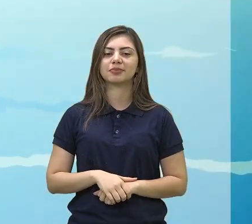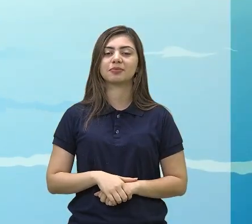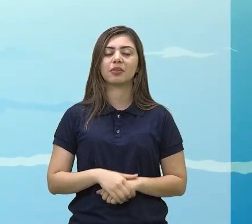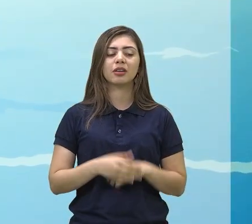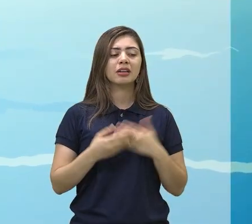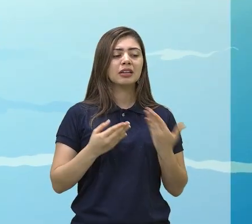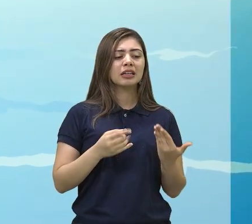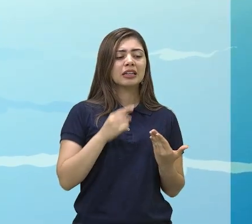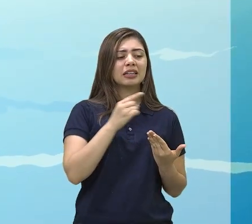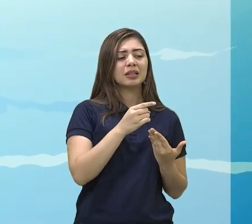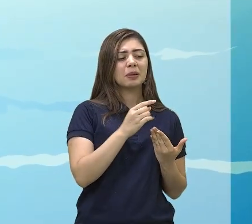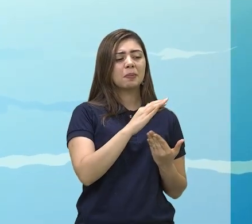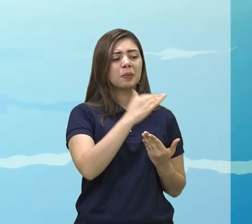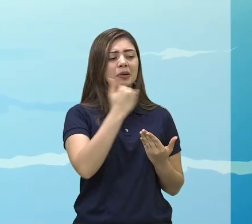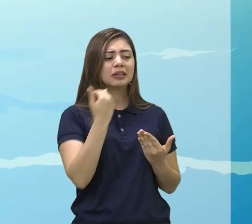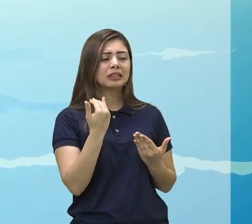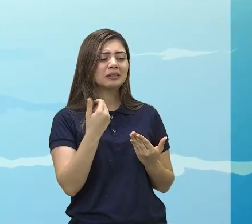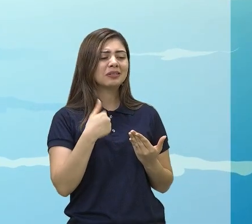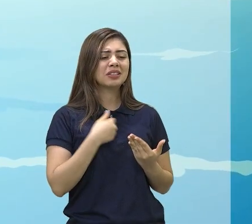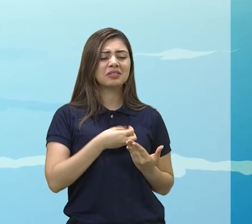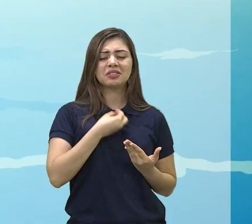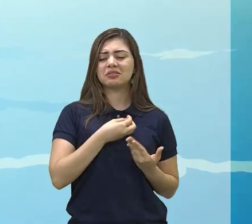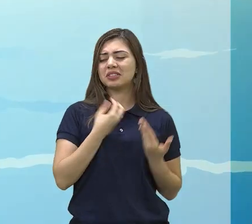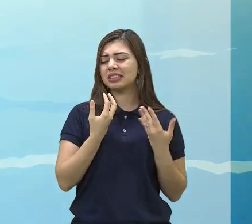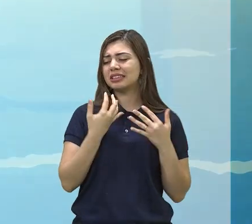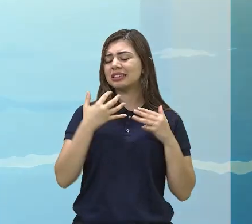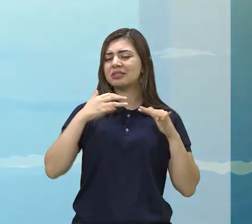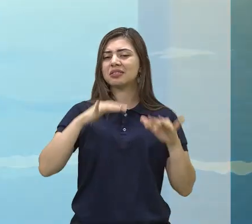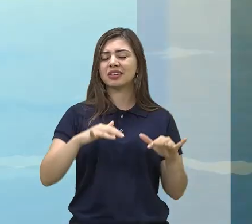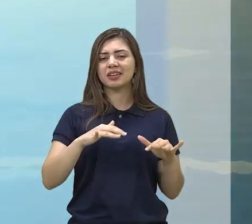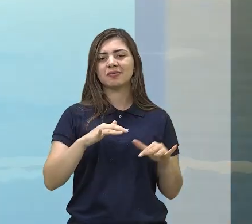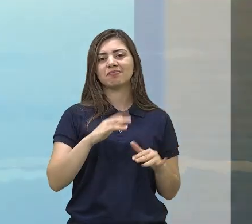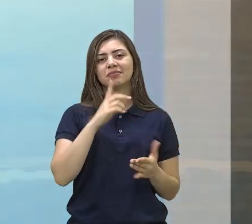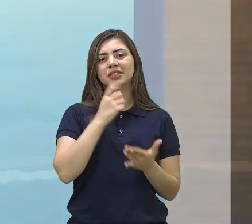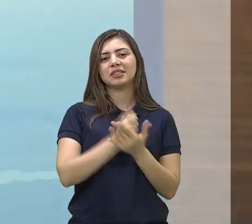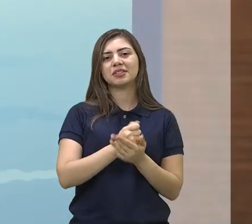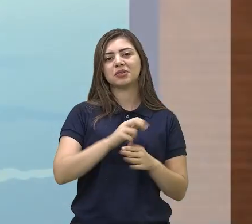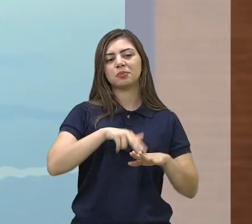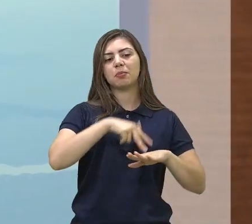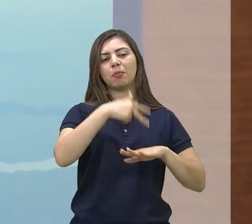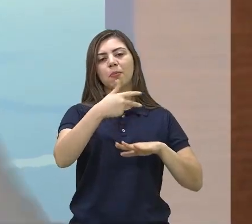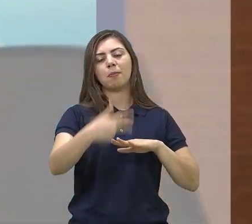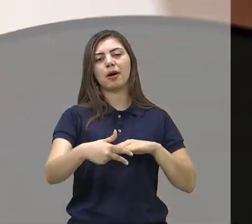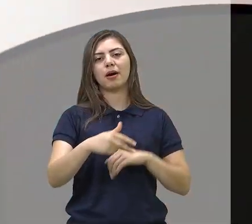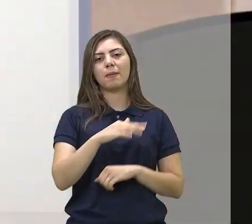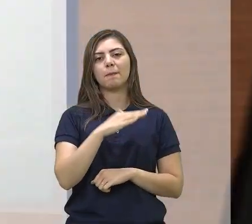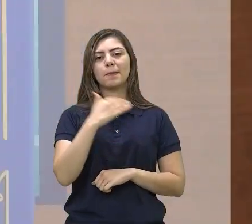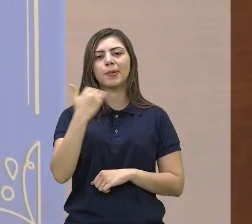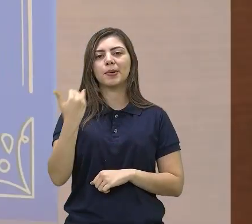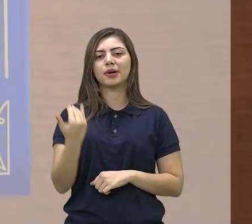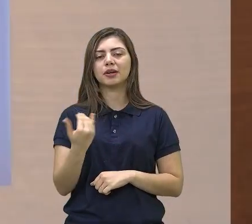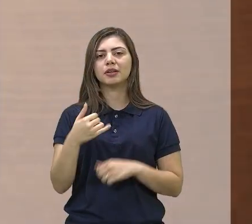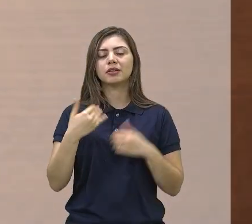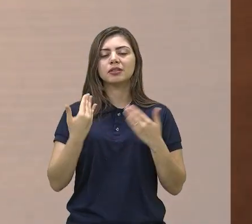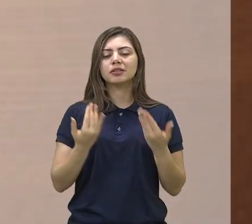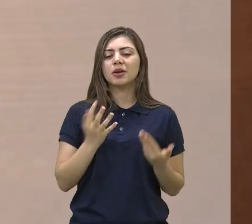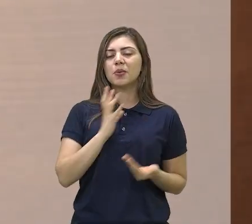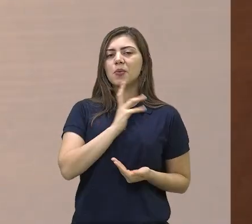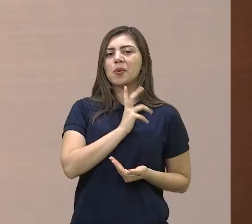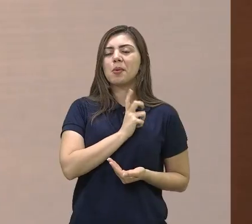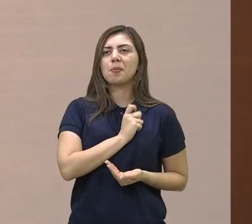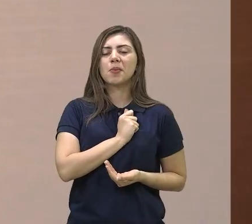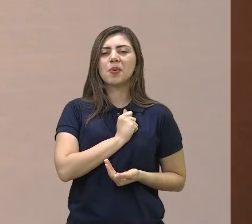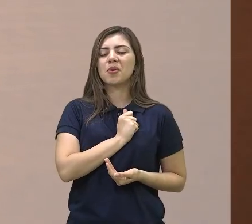Mariana escolhe o mesmo destino: morrer com quem nunca pôde amar. Amou, perdeu-se e morreu